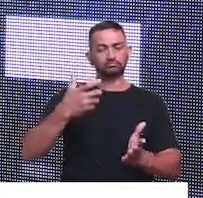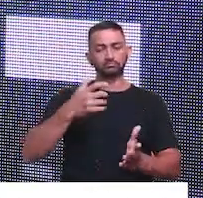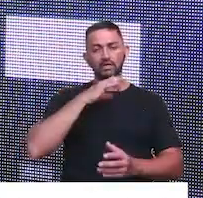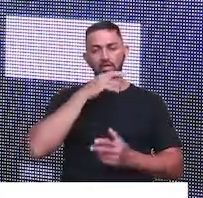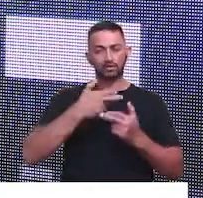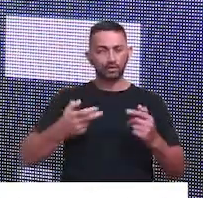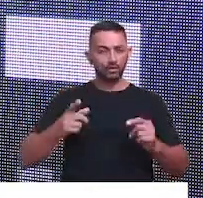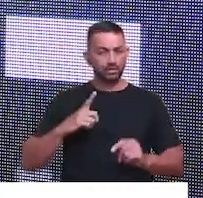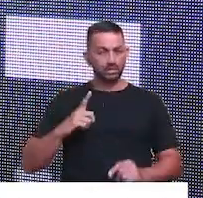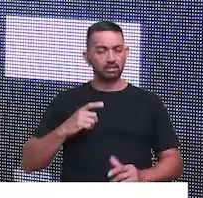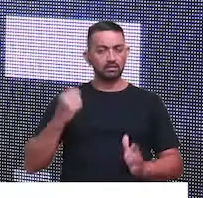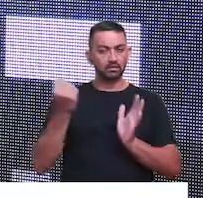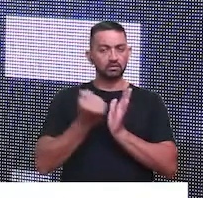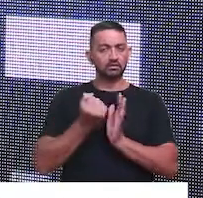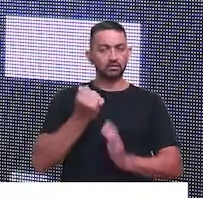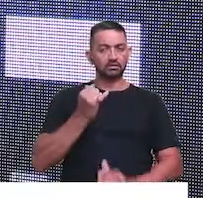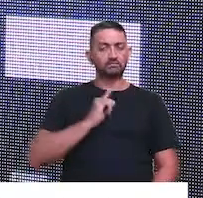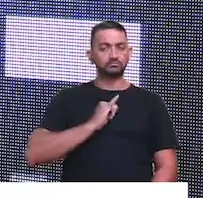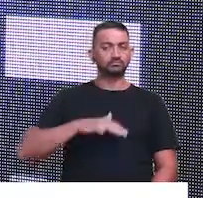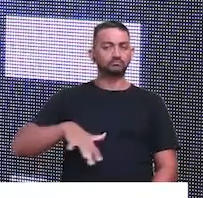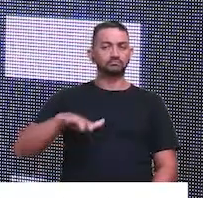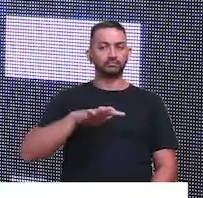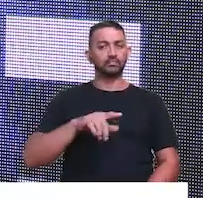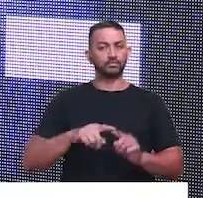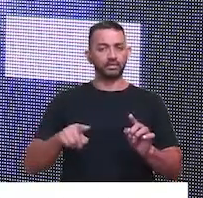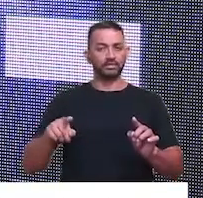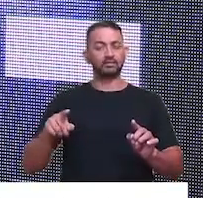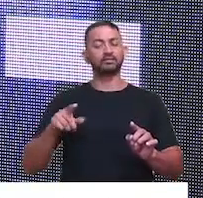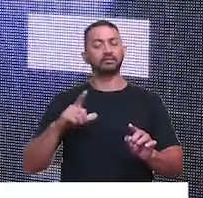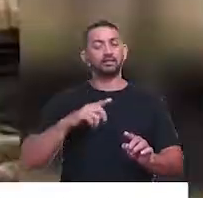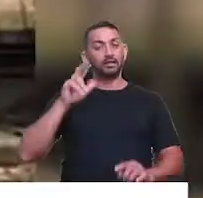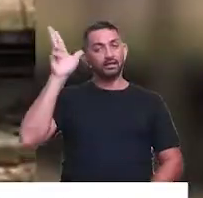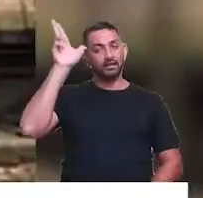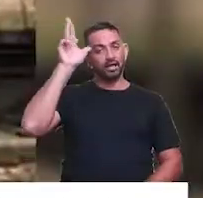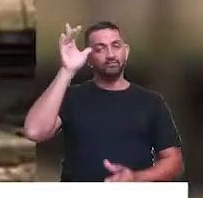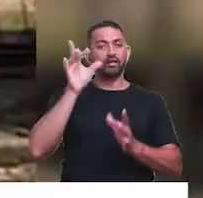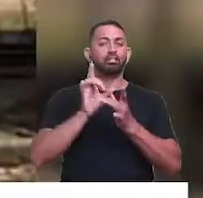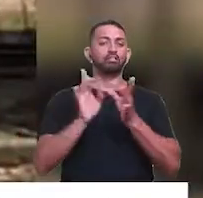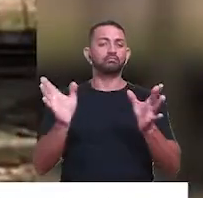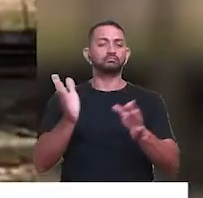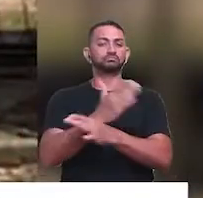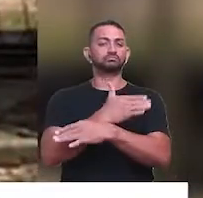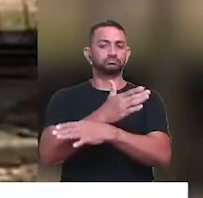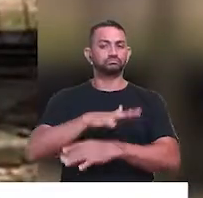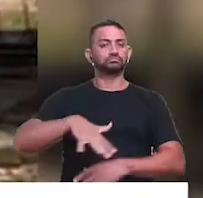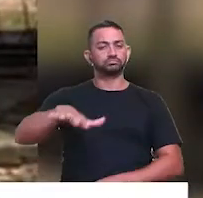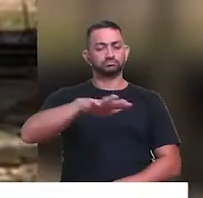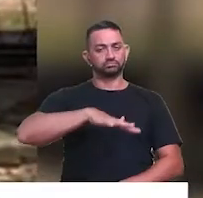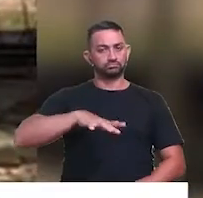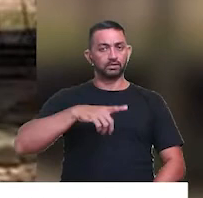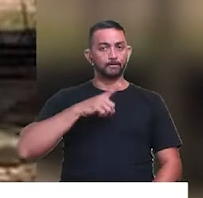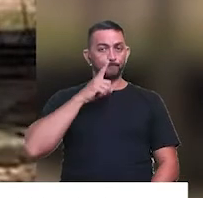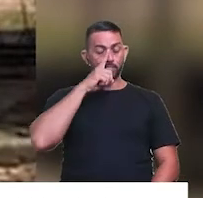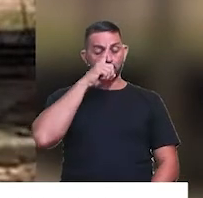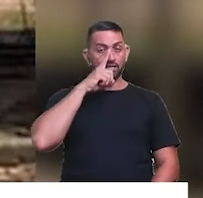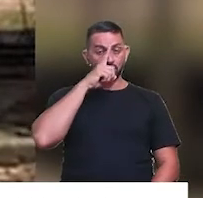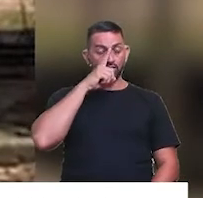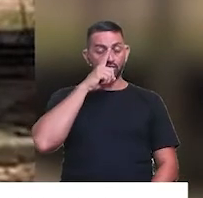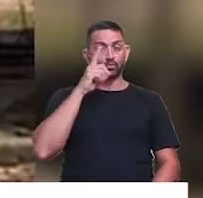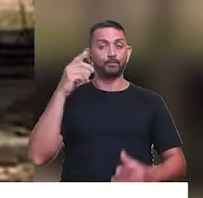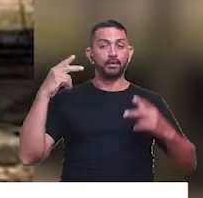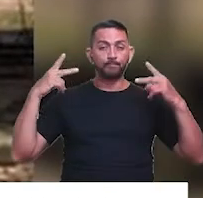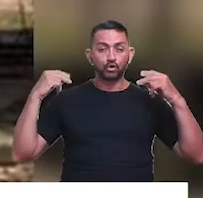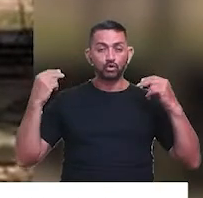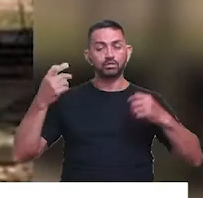de maus-tratos é mais um registrado aqui na cidade infelizmente com cavalos soltos na pista o que também é muito